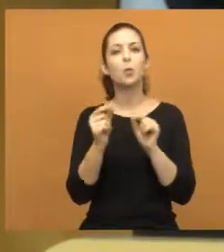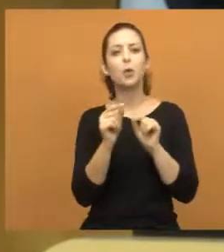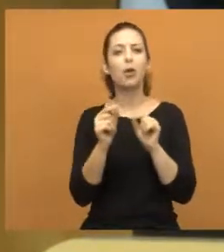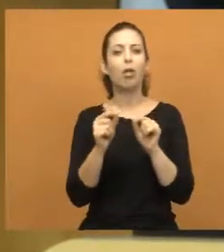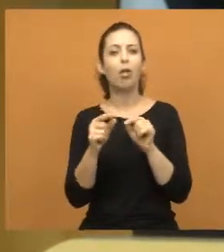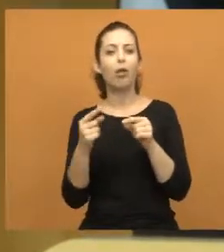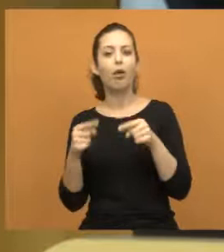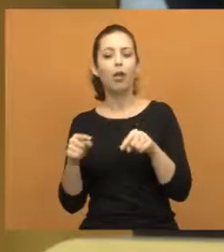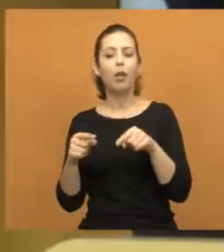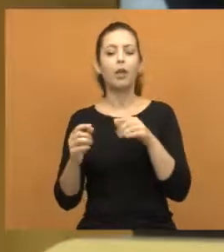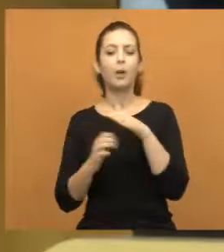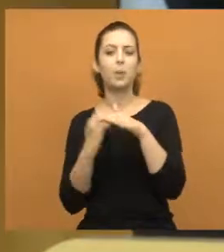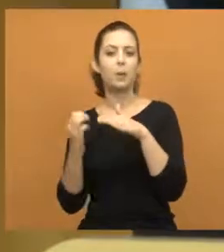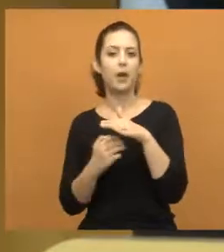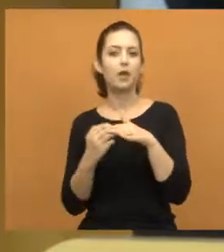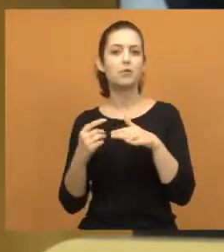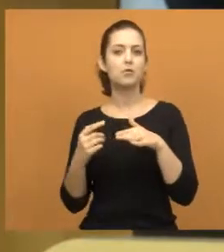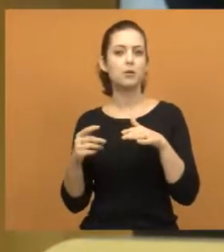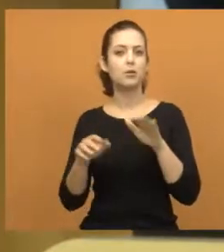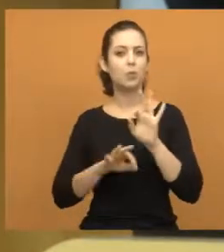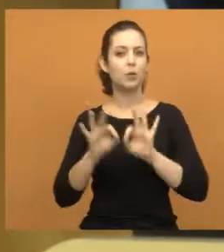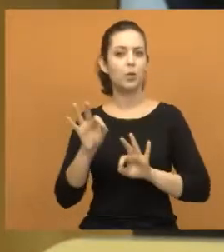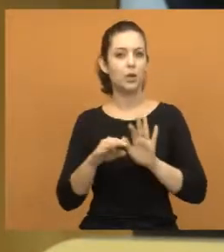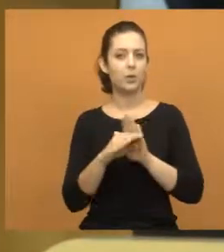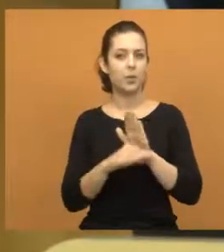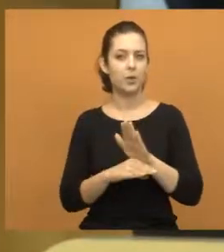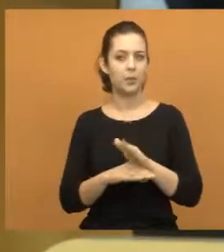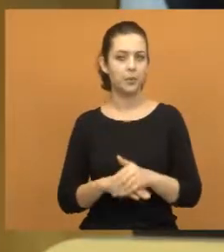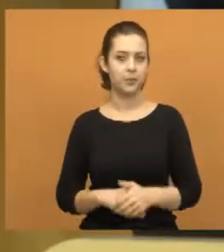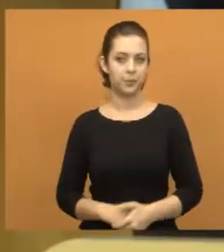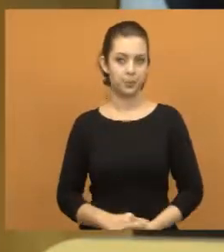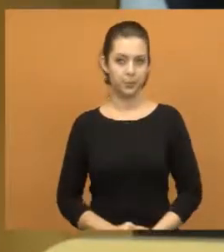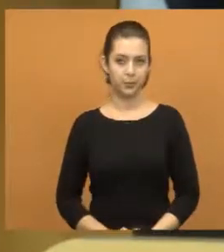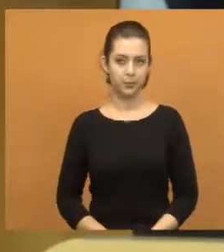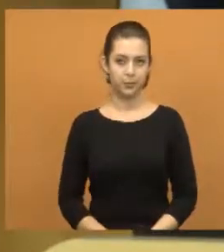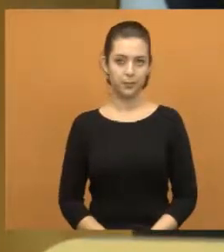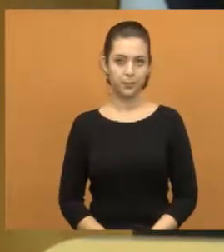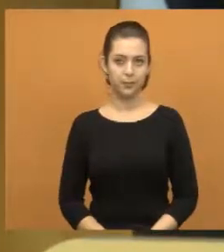prerrogativa às empresas participantes do programa.